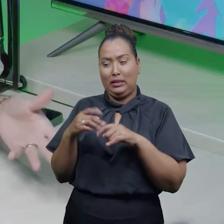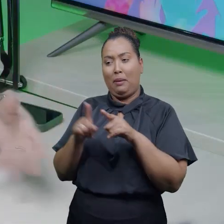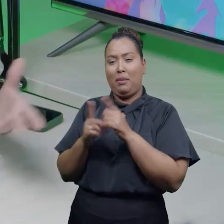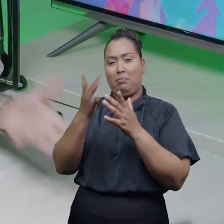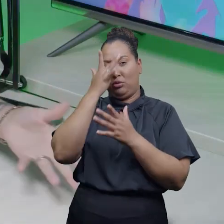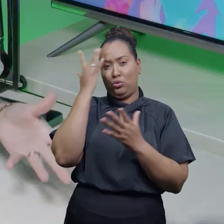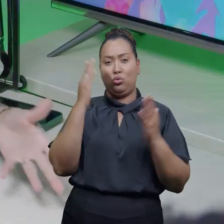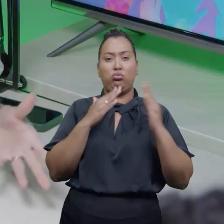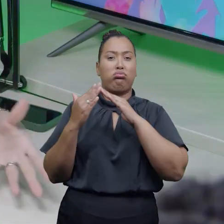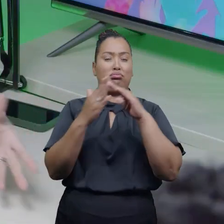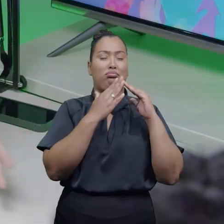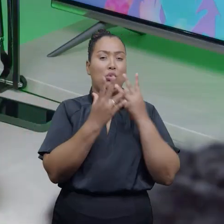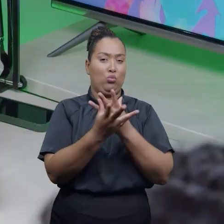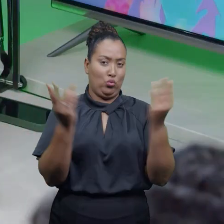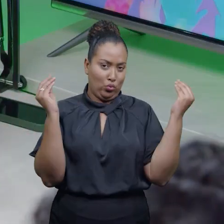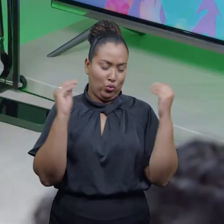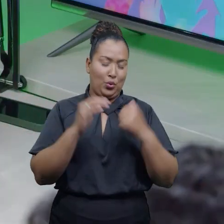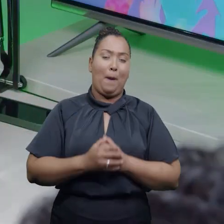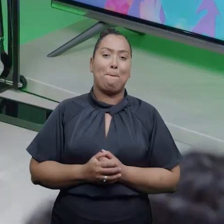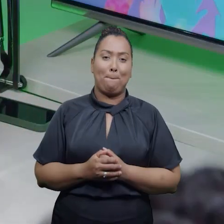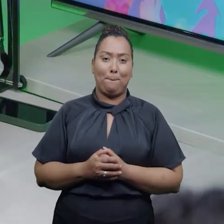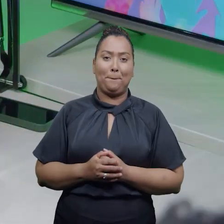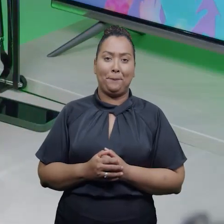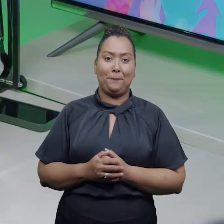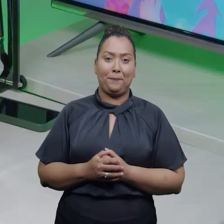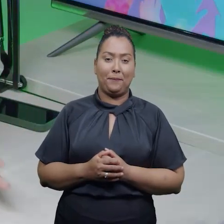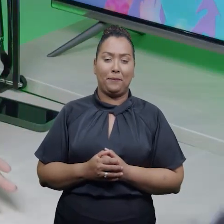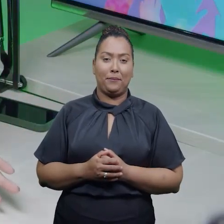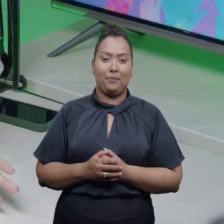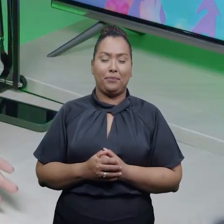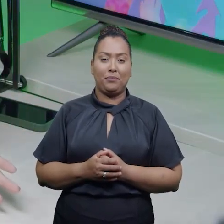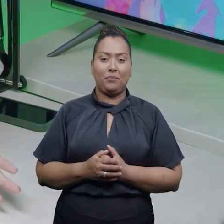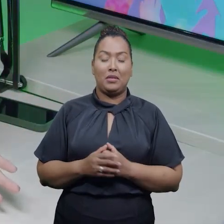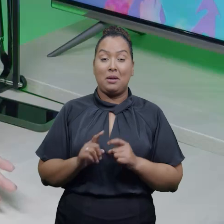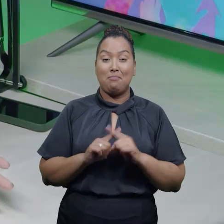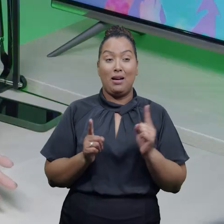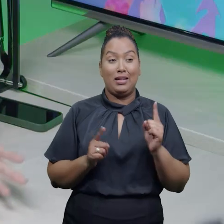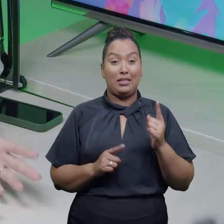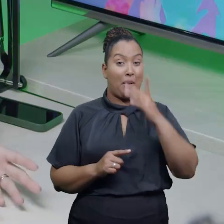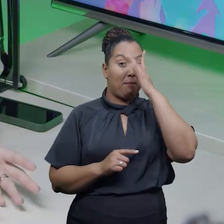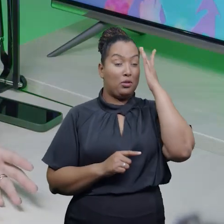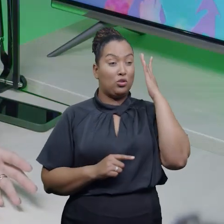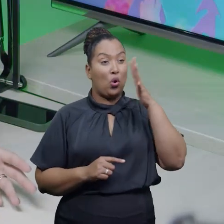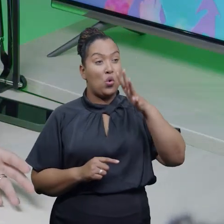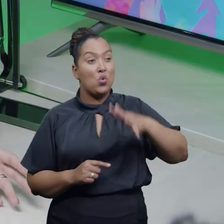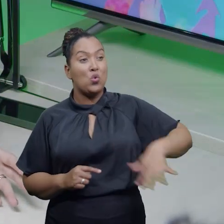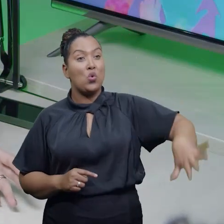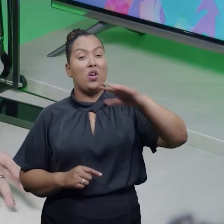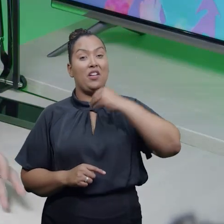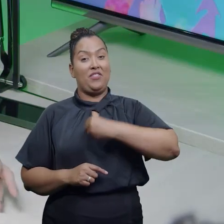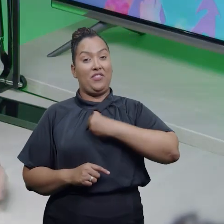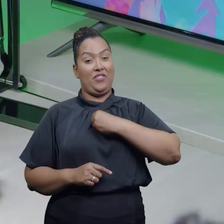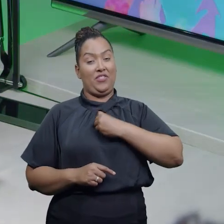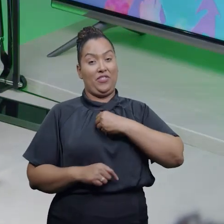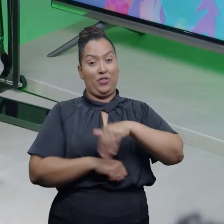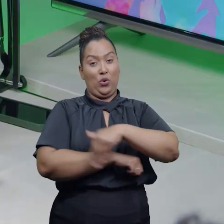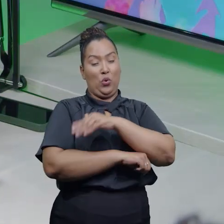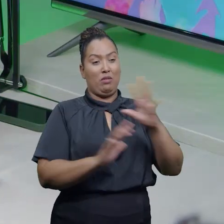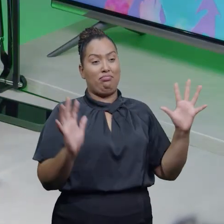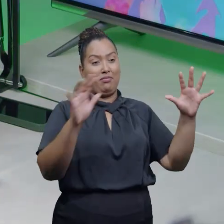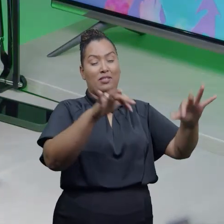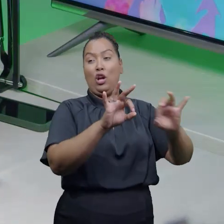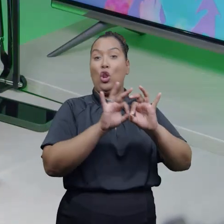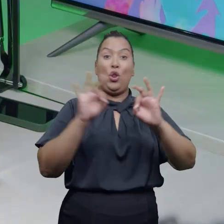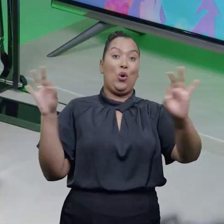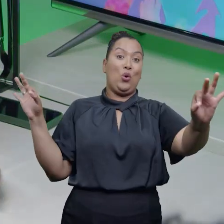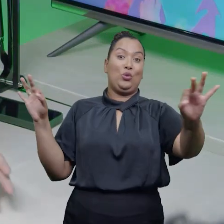territorial e também populacional. E é também muito distante do local onde aquela população normalmente se